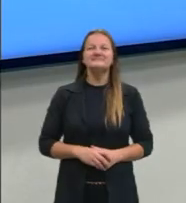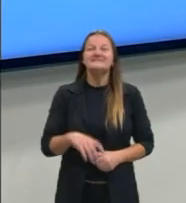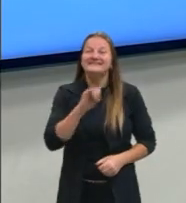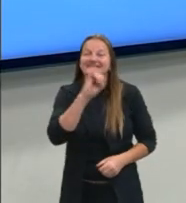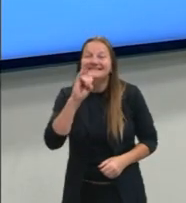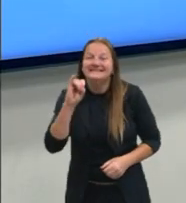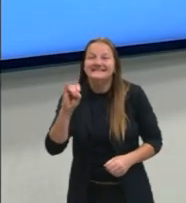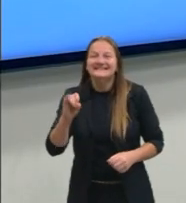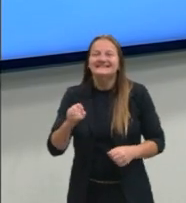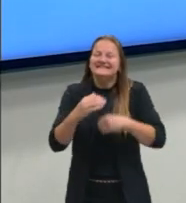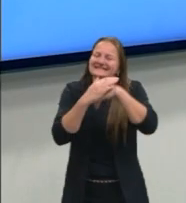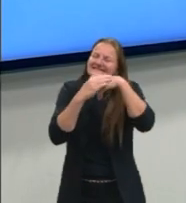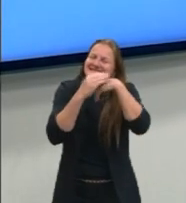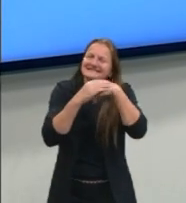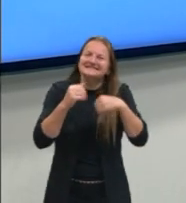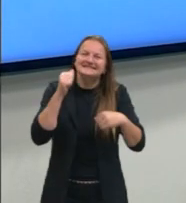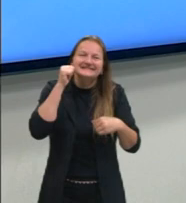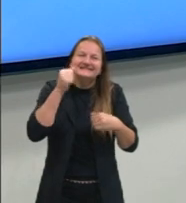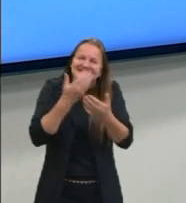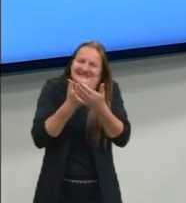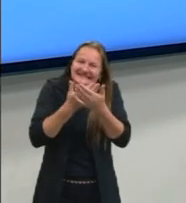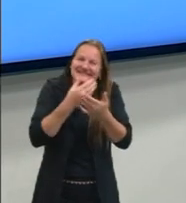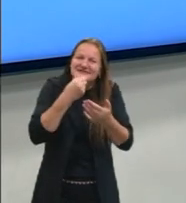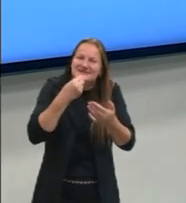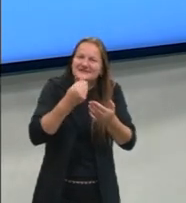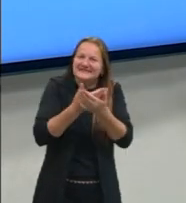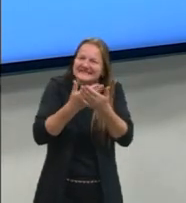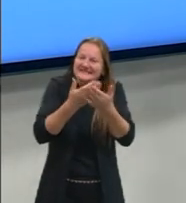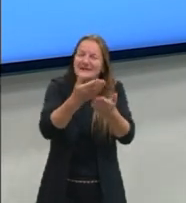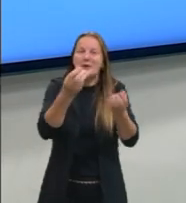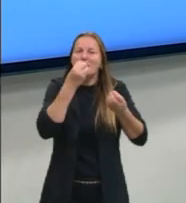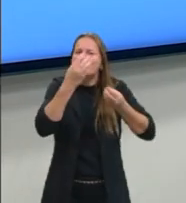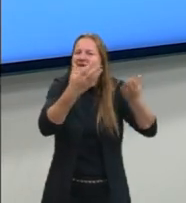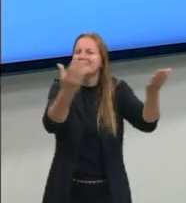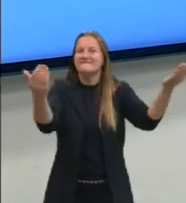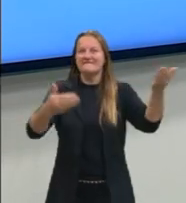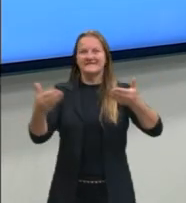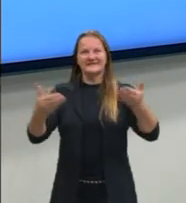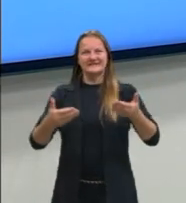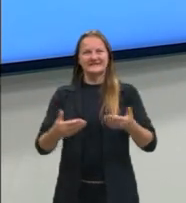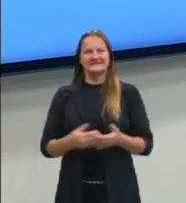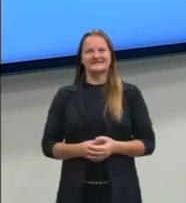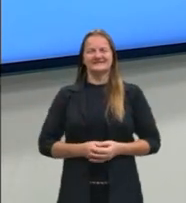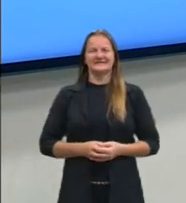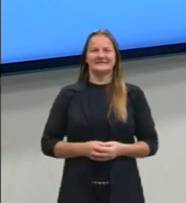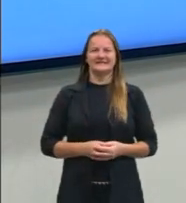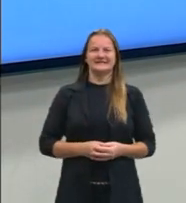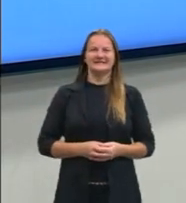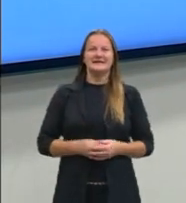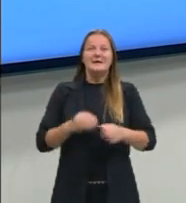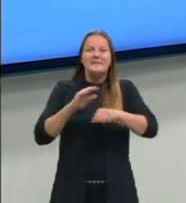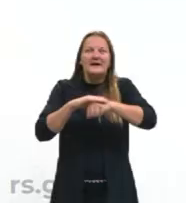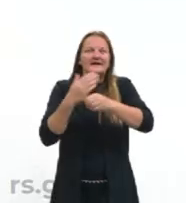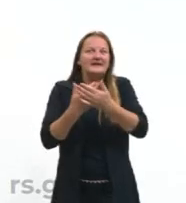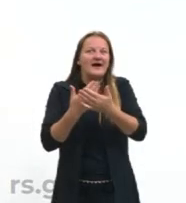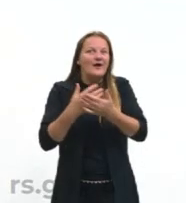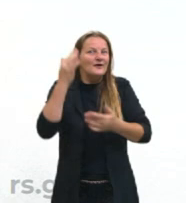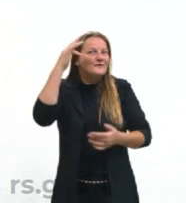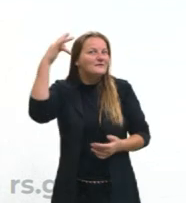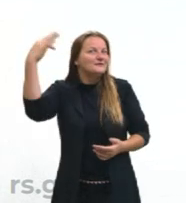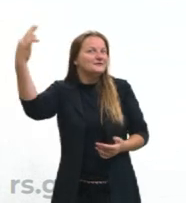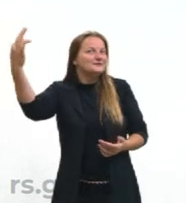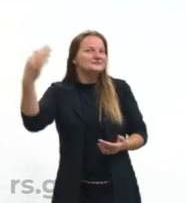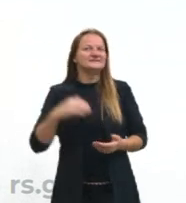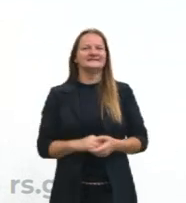Olá queridos estudantes inscritos estudantes sejam todos bem-vindos todas bem-vindas a mais uma aula de